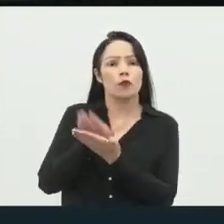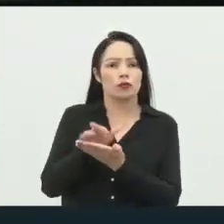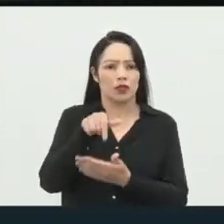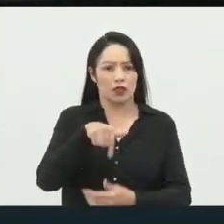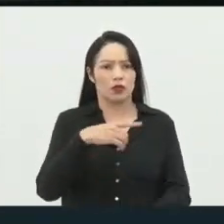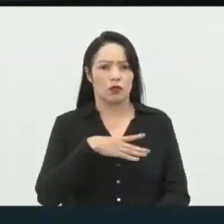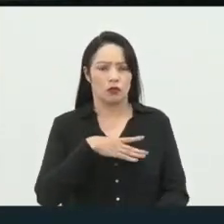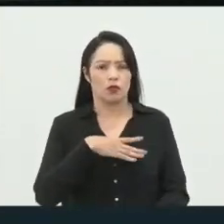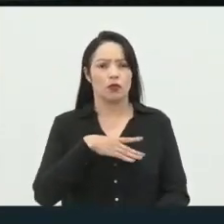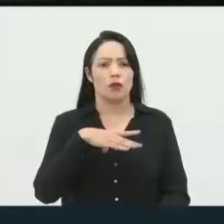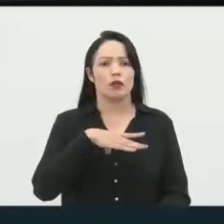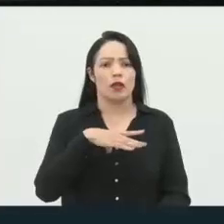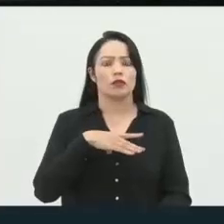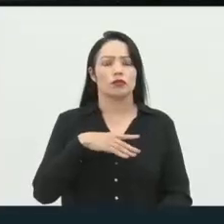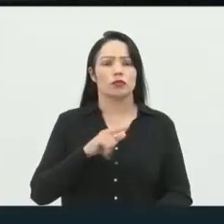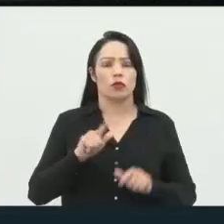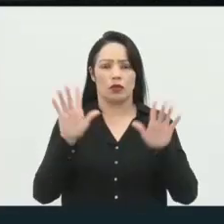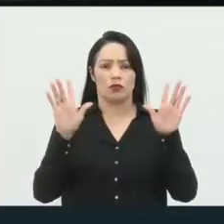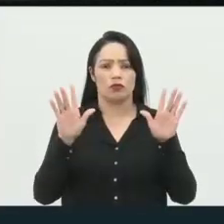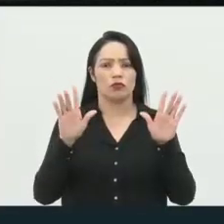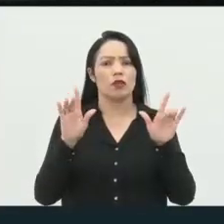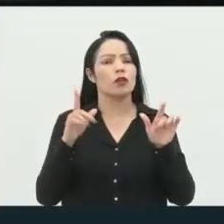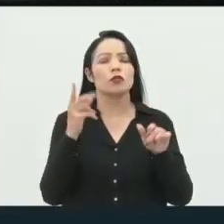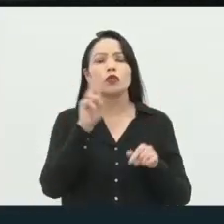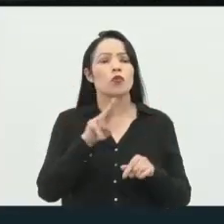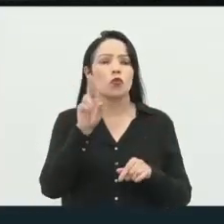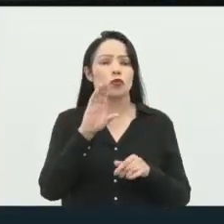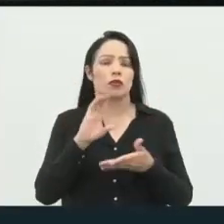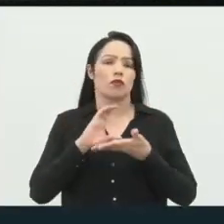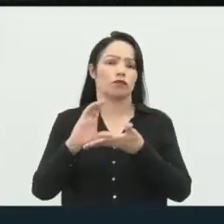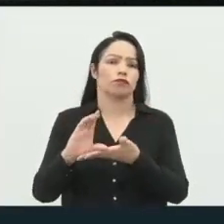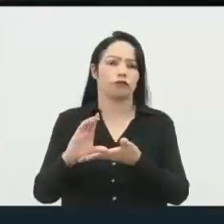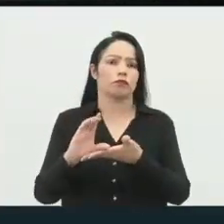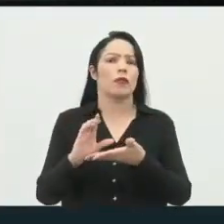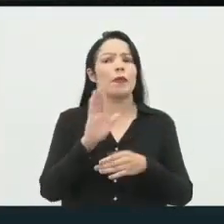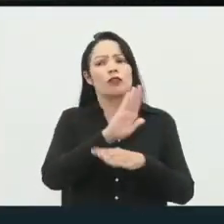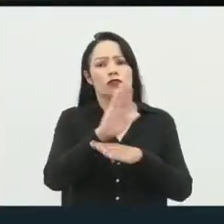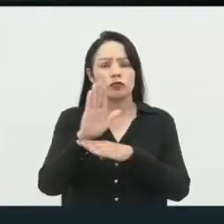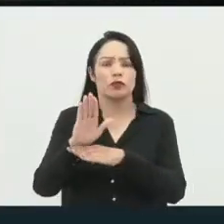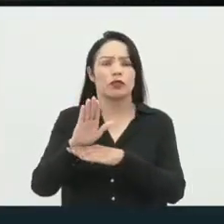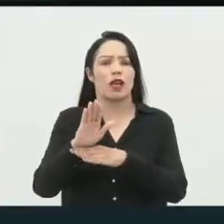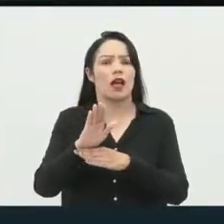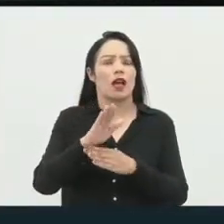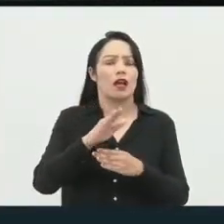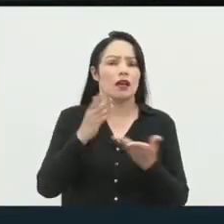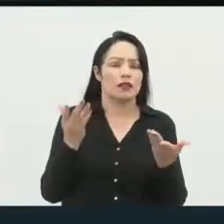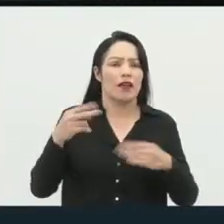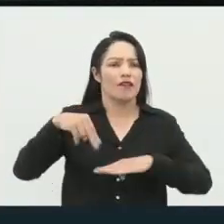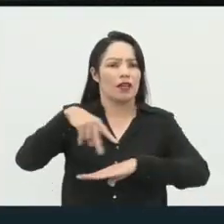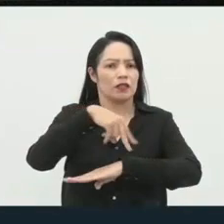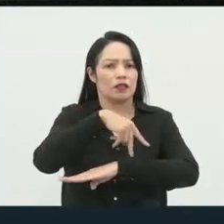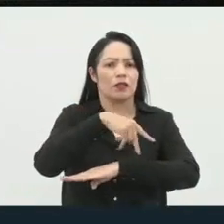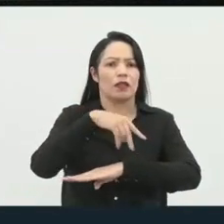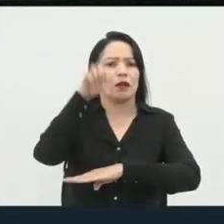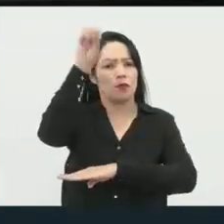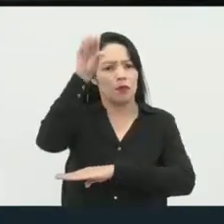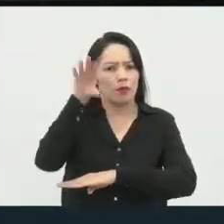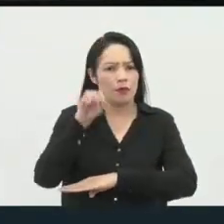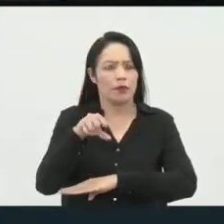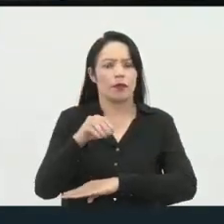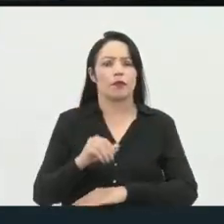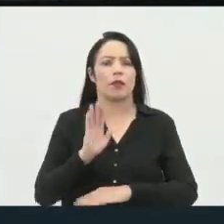reinveste porque se uma criança falecer for atropelada por razão de falta de abotoadura eu vou responsabilizar todos